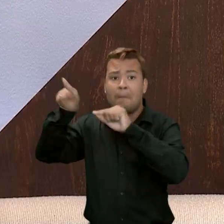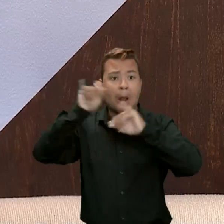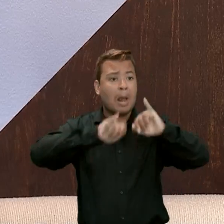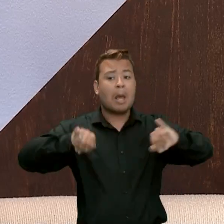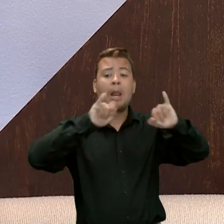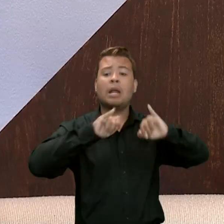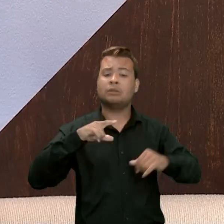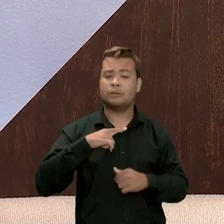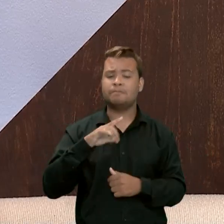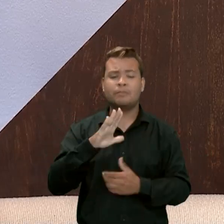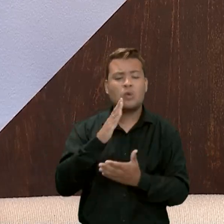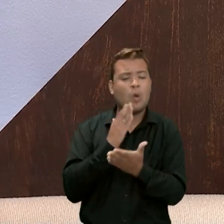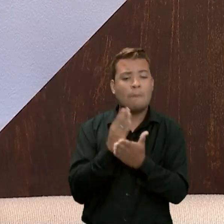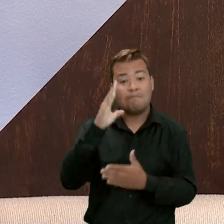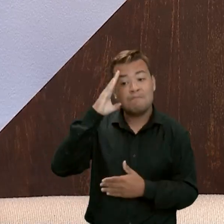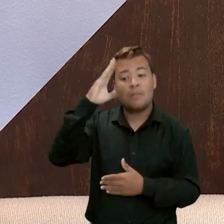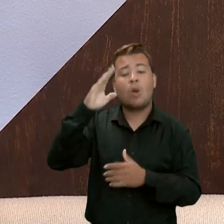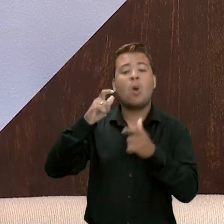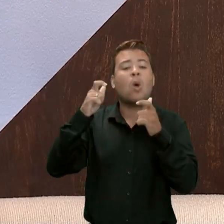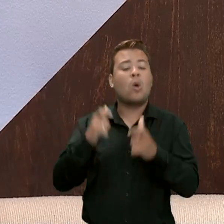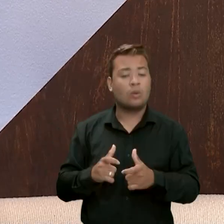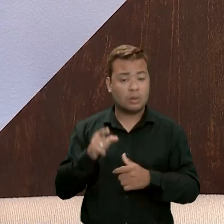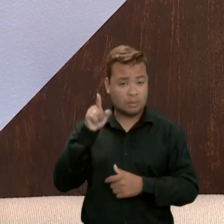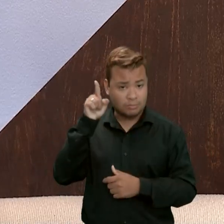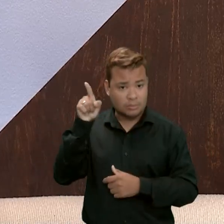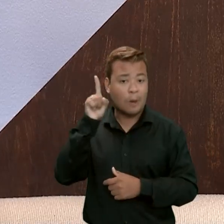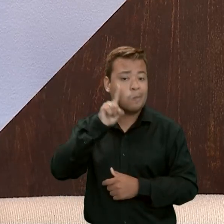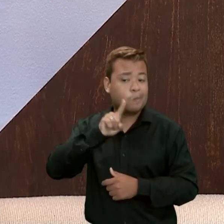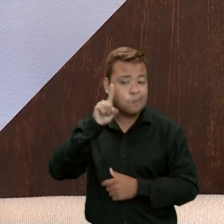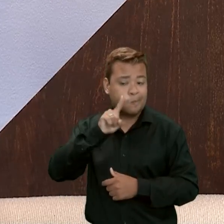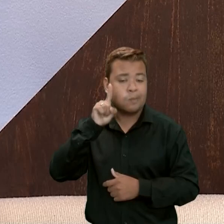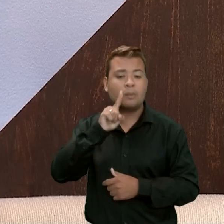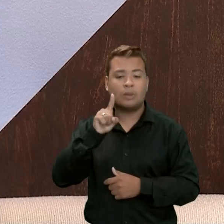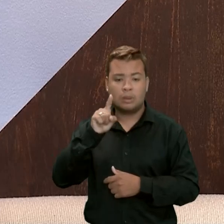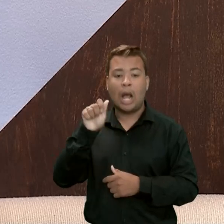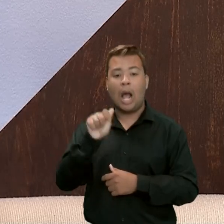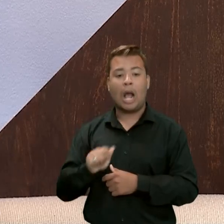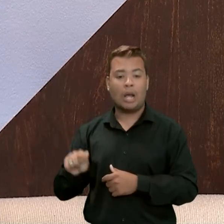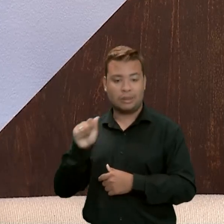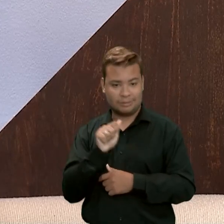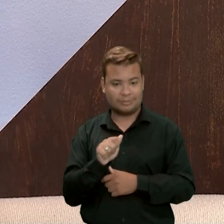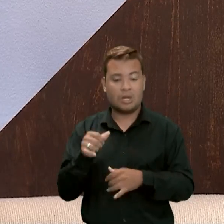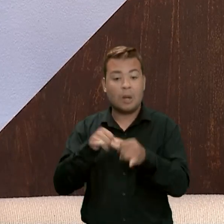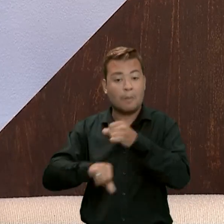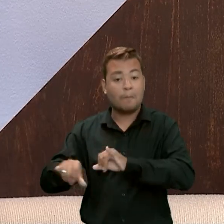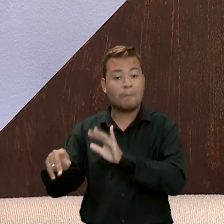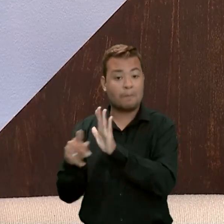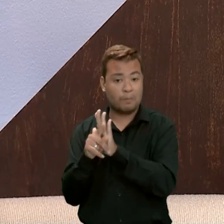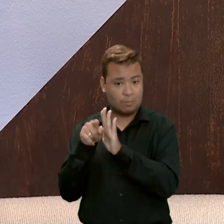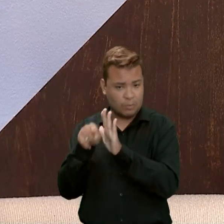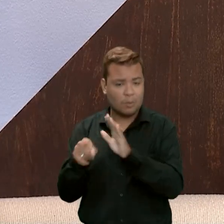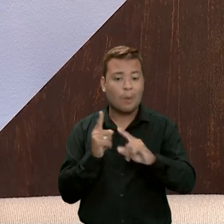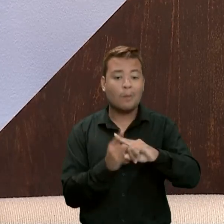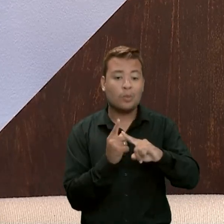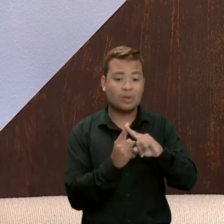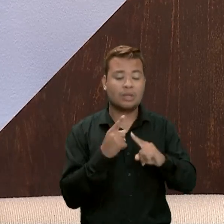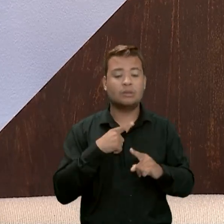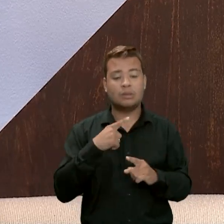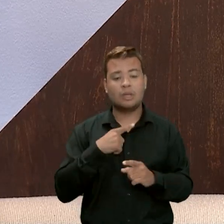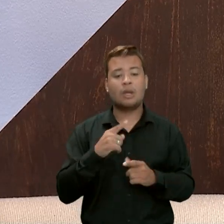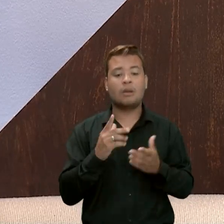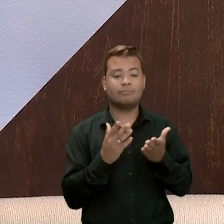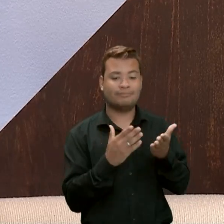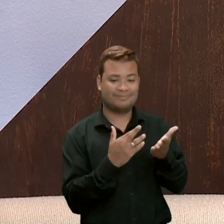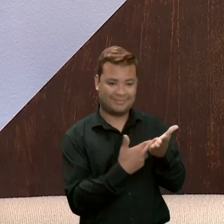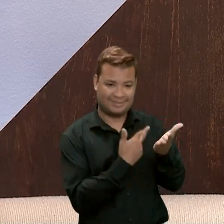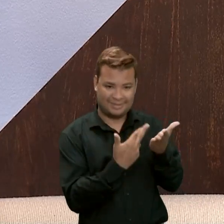inicial foi na Sociedade Americana de Química, né, por conta da publicação no principal periódico de Química Analítica, que é a